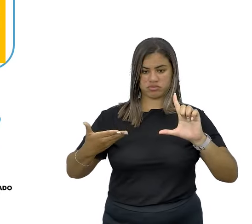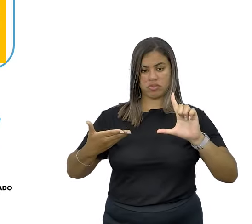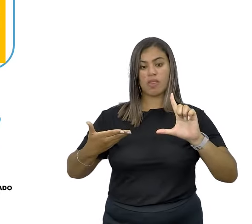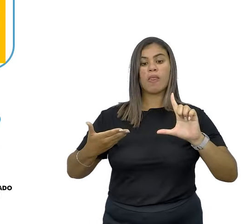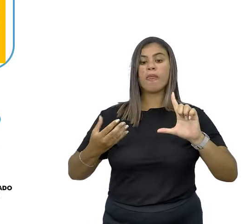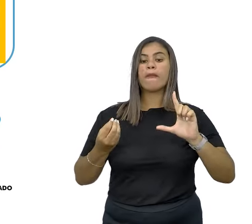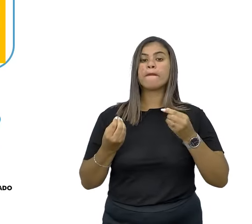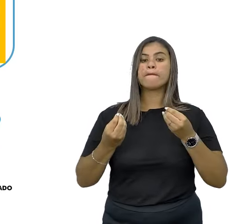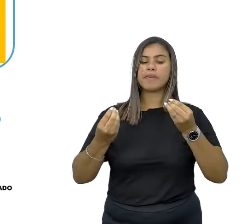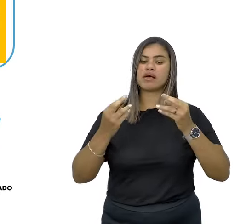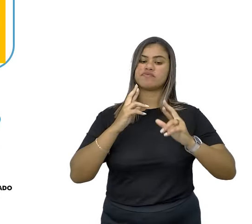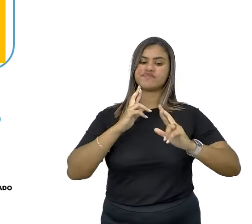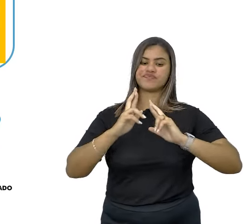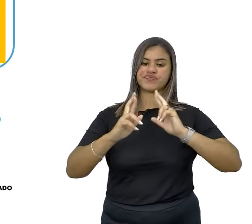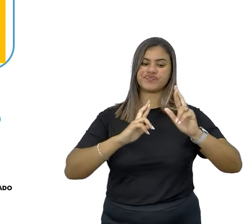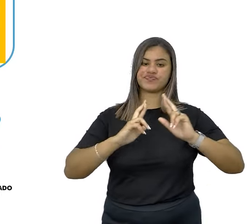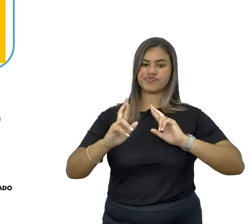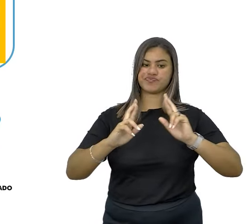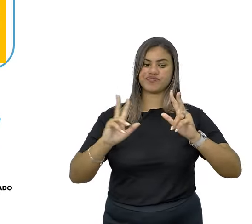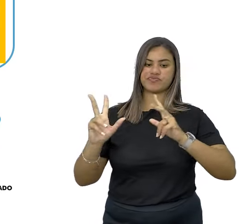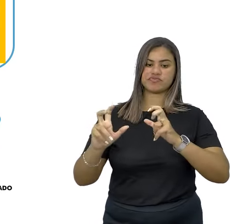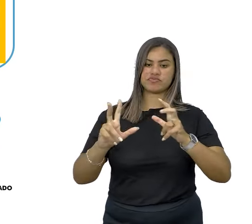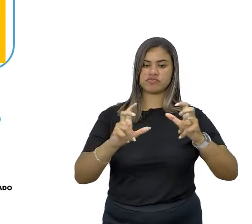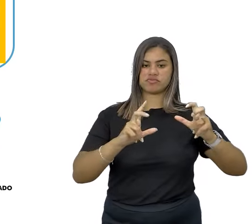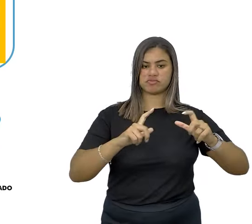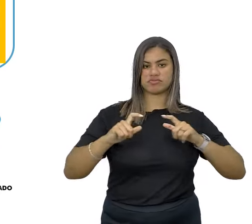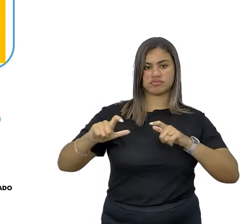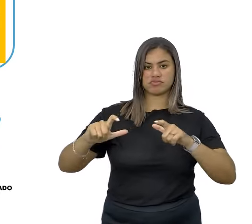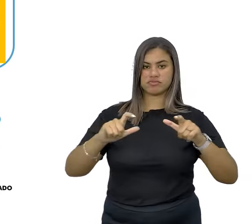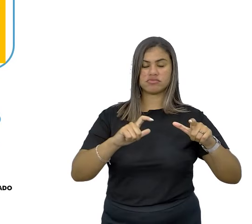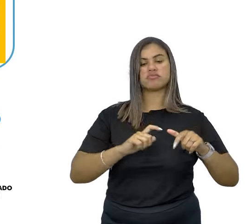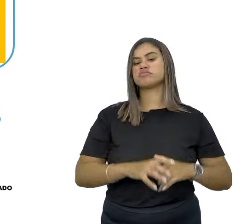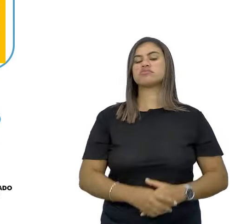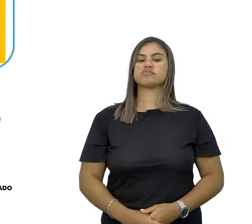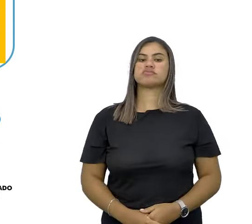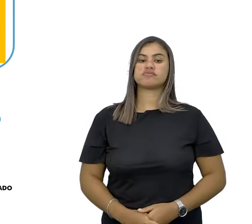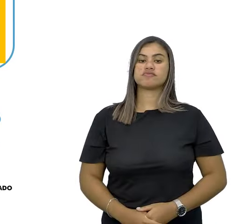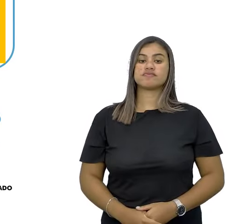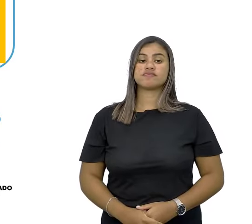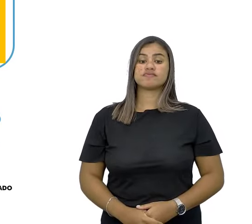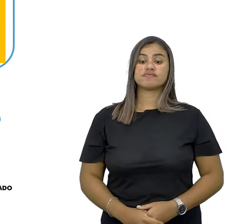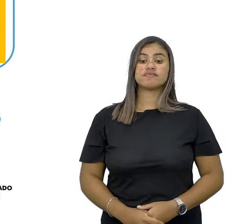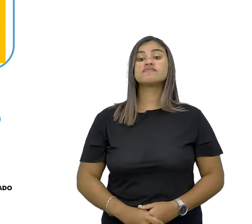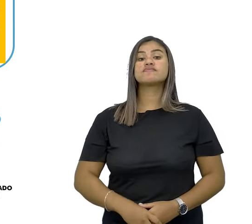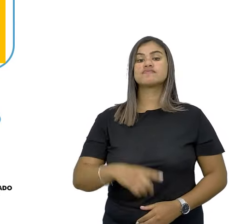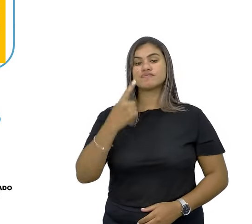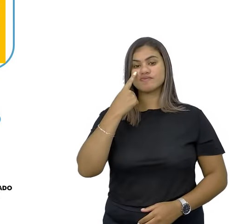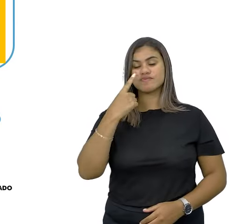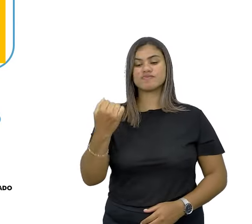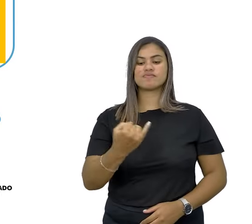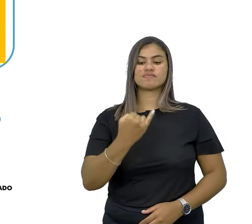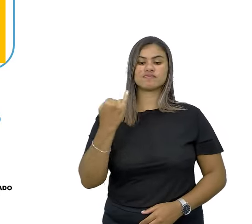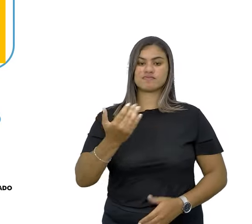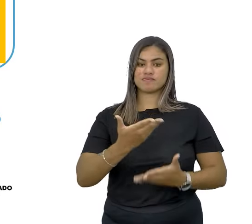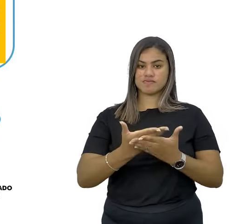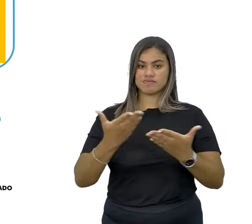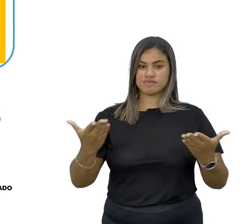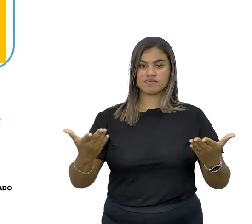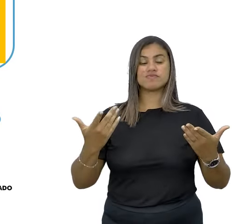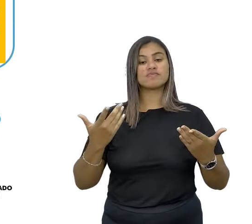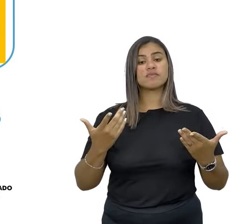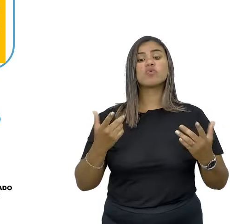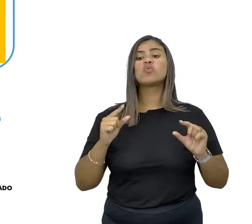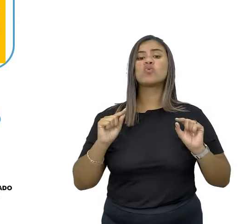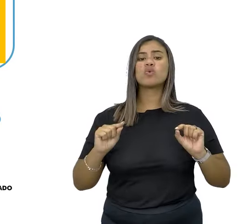resolver problemas e desenvolver percepção espacial. Algo muito importante que você tem que observar, professor: